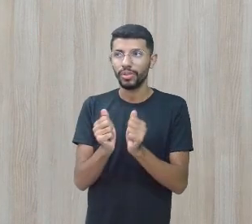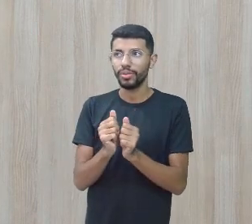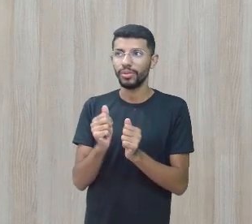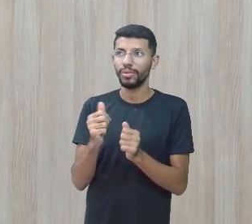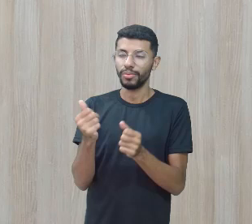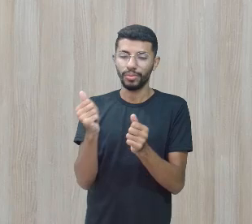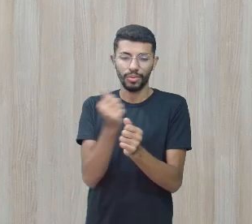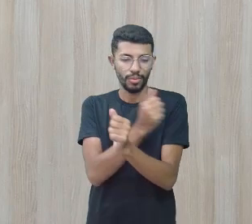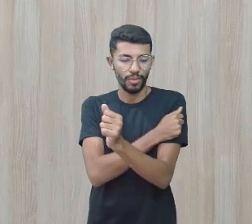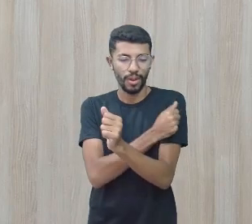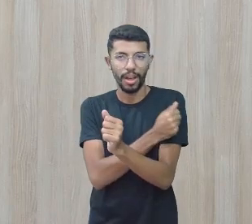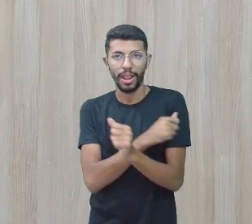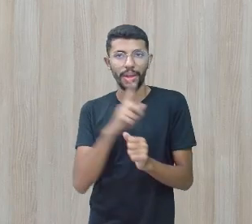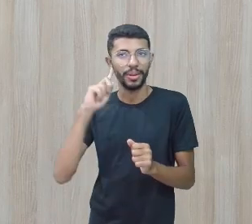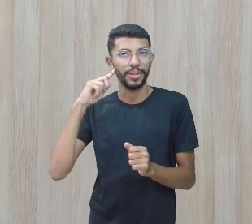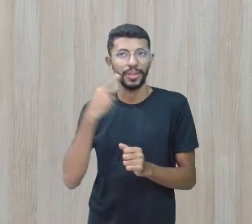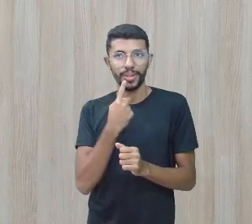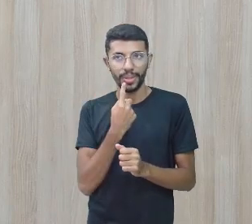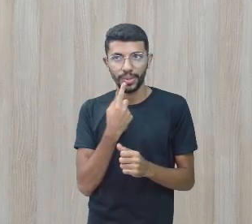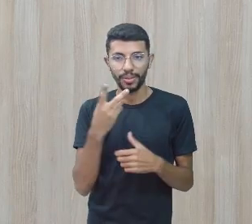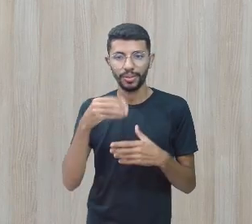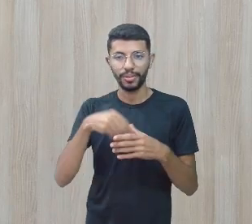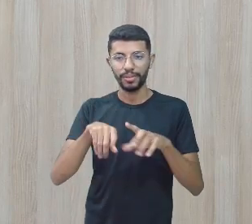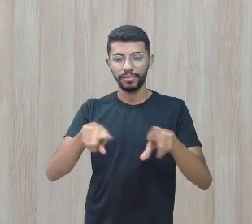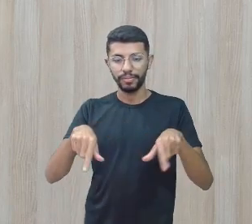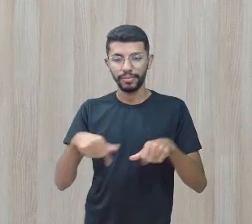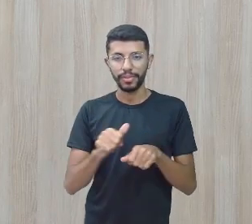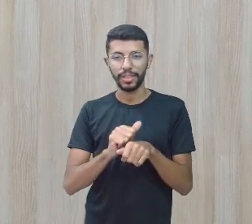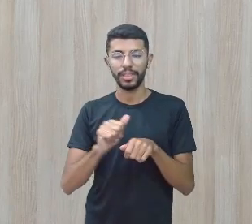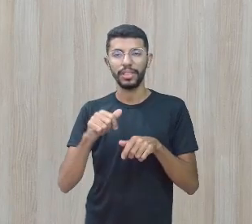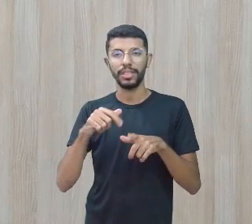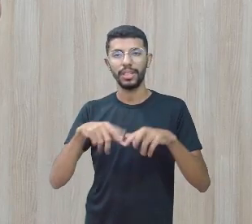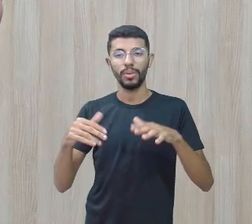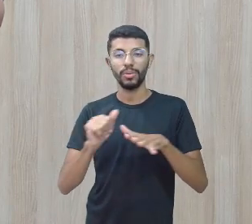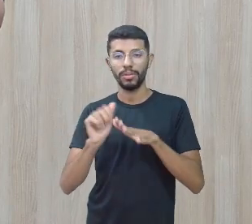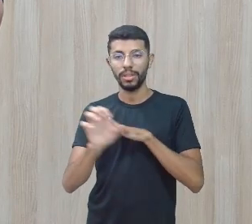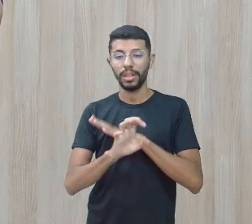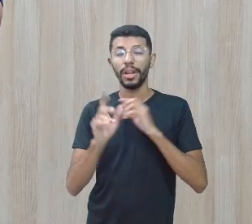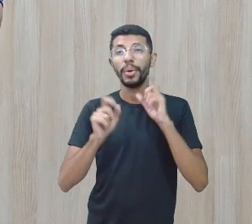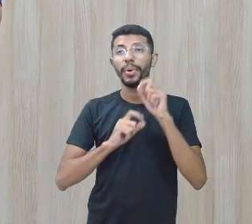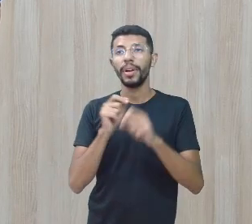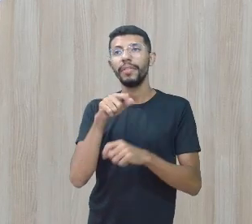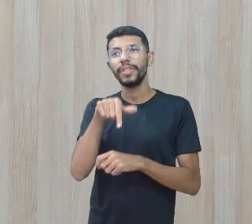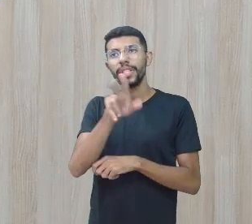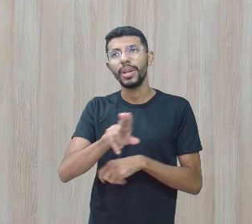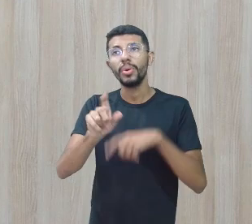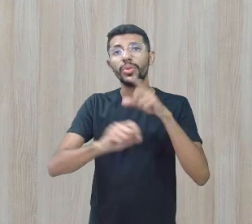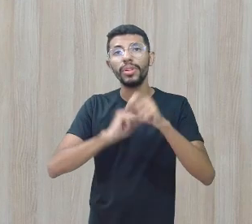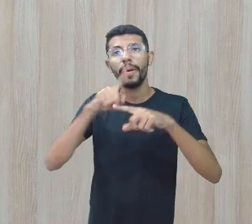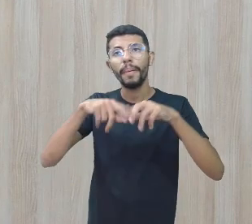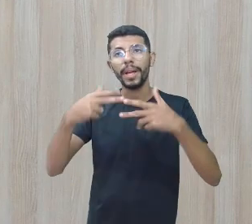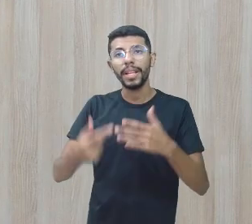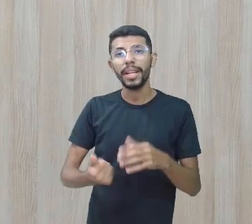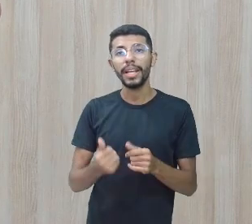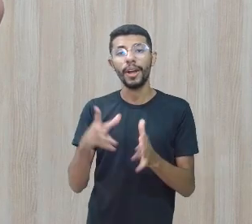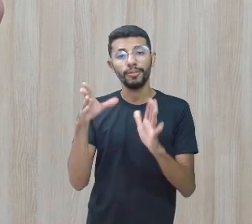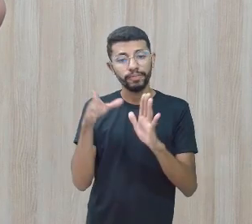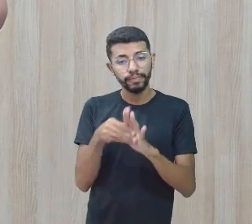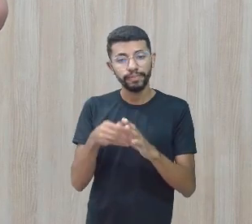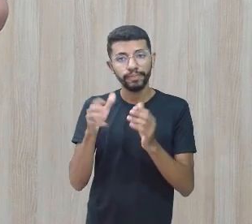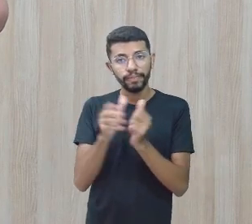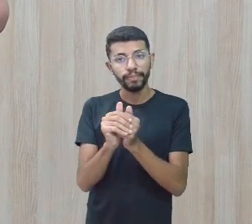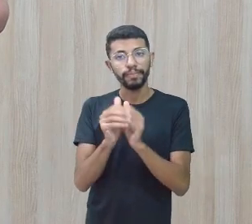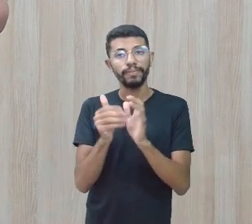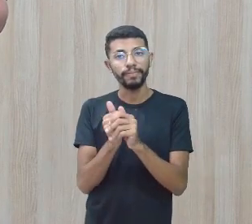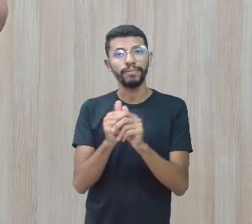com o estudante surdo na sala de recurso, você faça uso de material concreto. Se para o